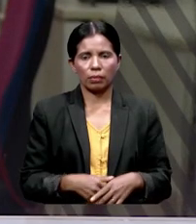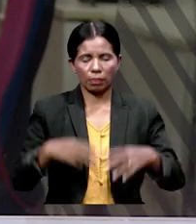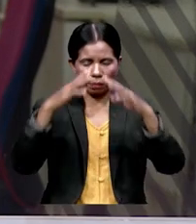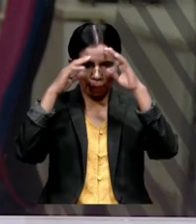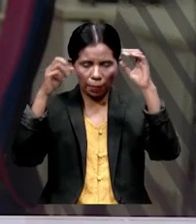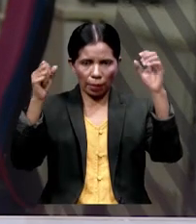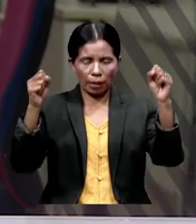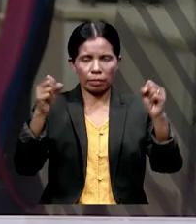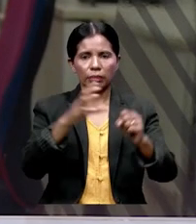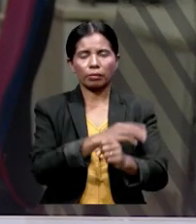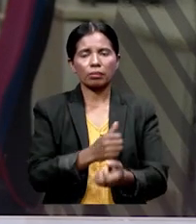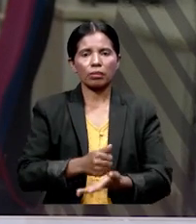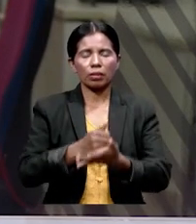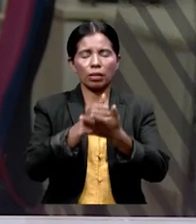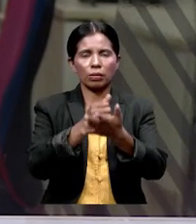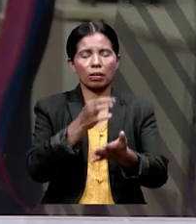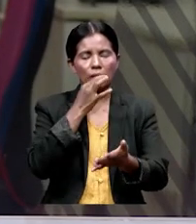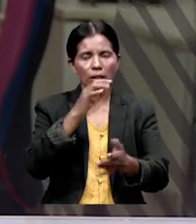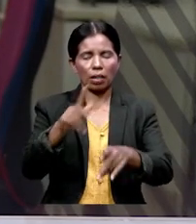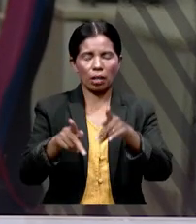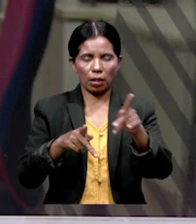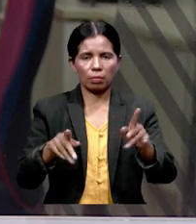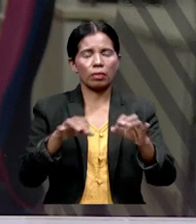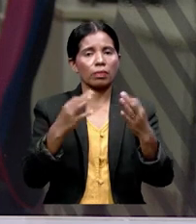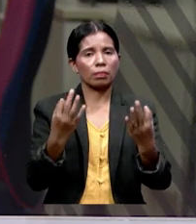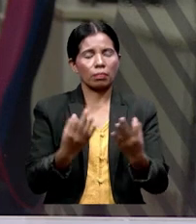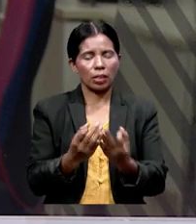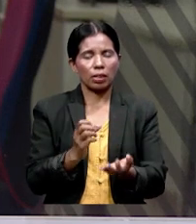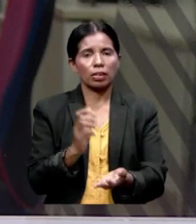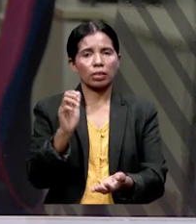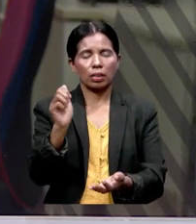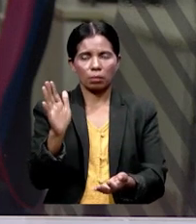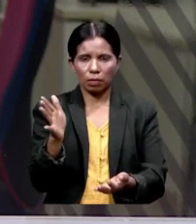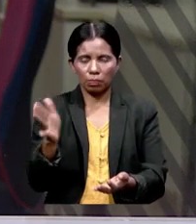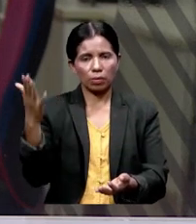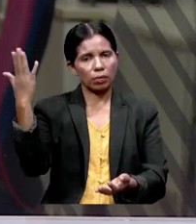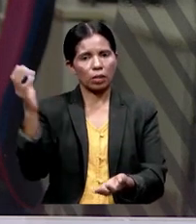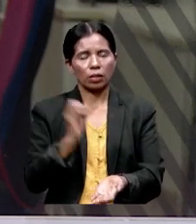Presidência da República se apoia na cidade básica para a comunidade Umacá em Limanulo, Iha ou Ecusse.